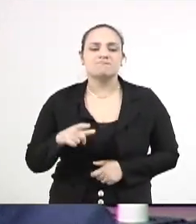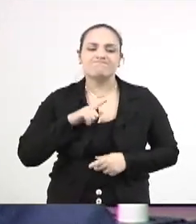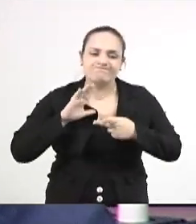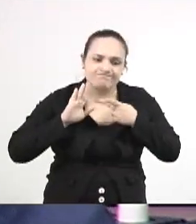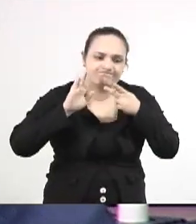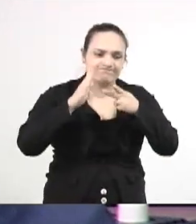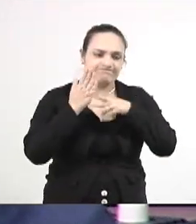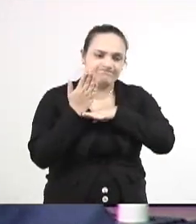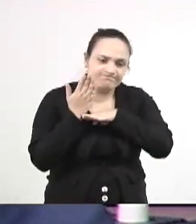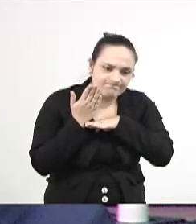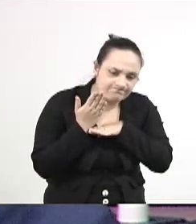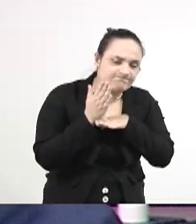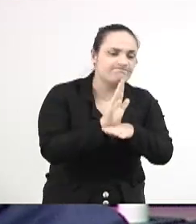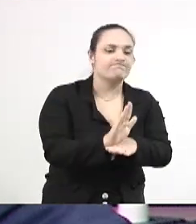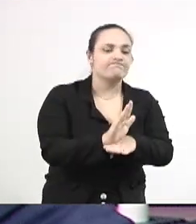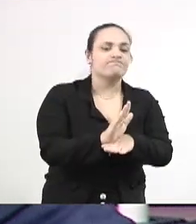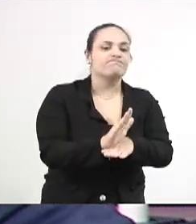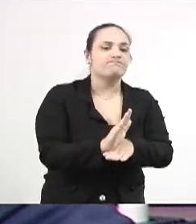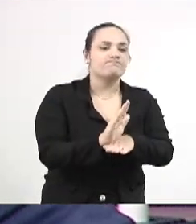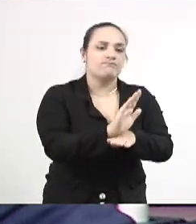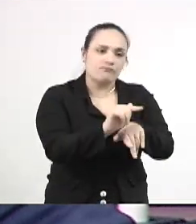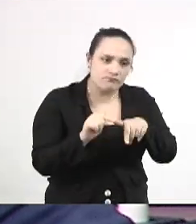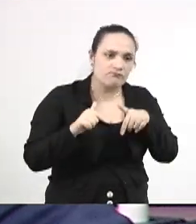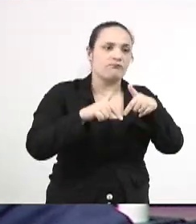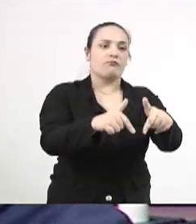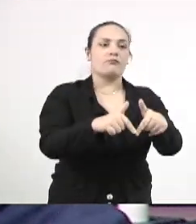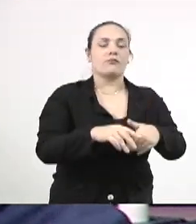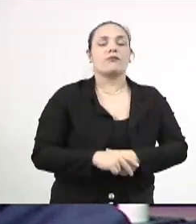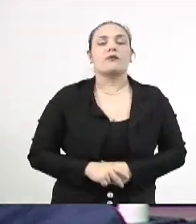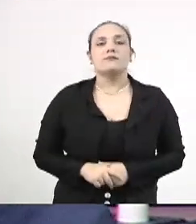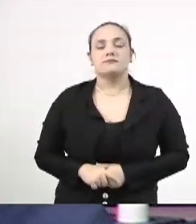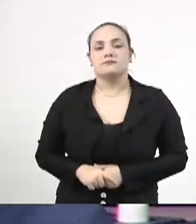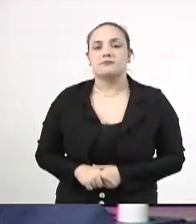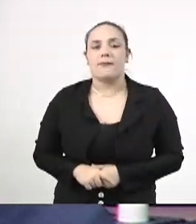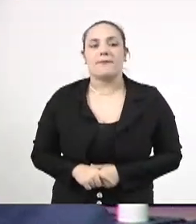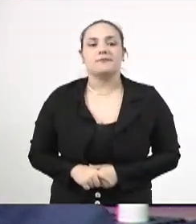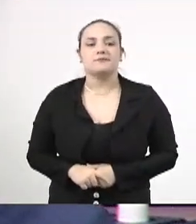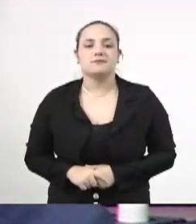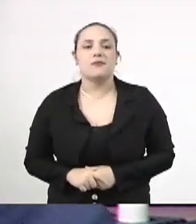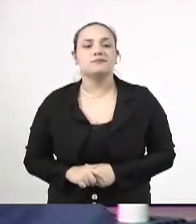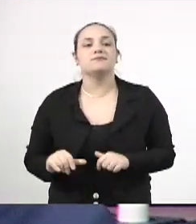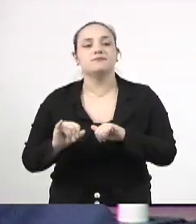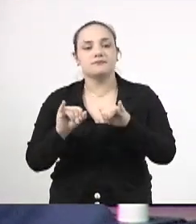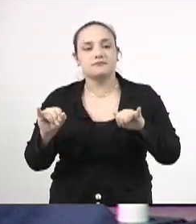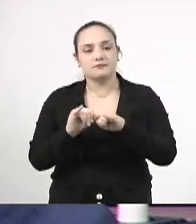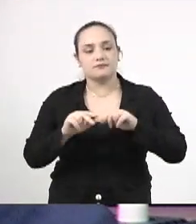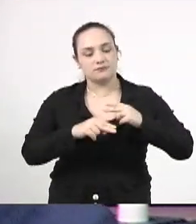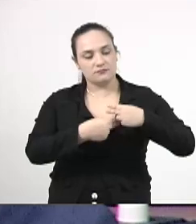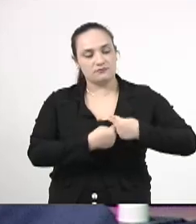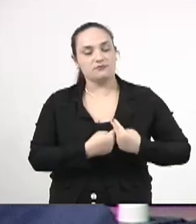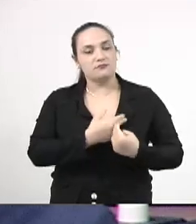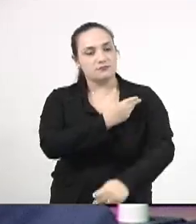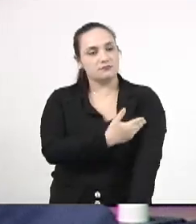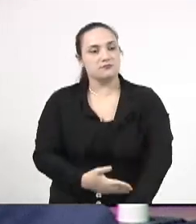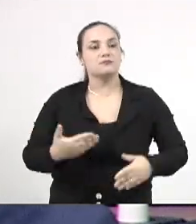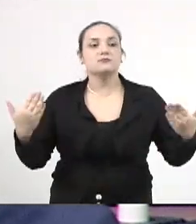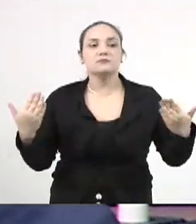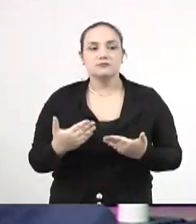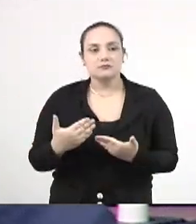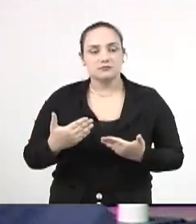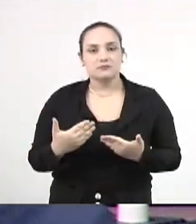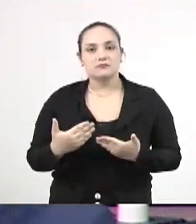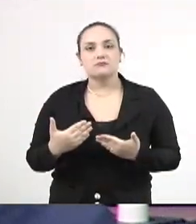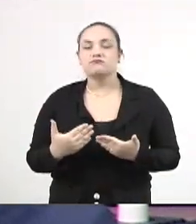comprometidos em fazer essa luta. E a campanha do Laço Branco hoje está presente em todos